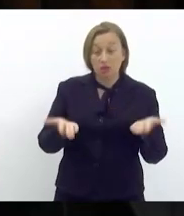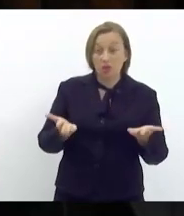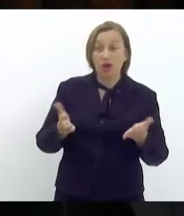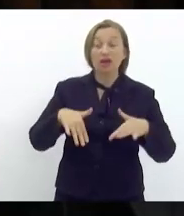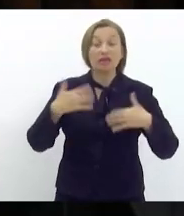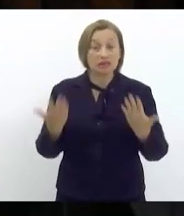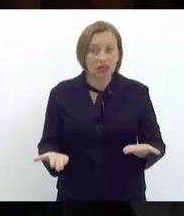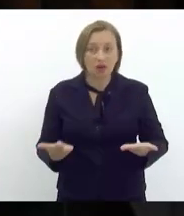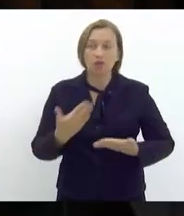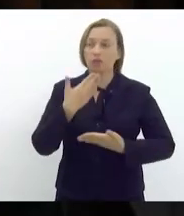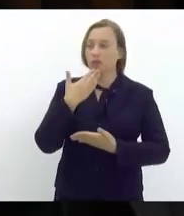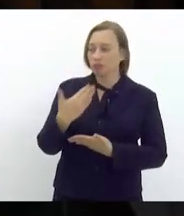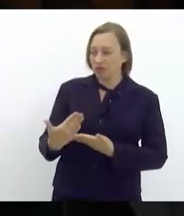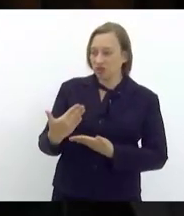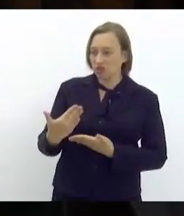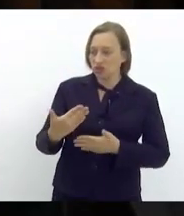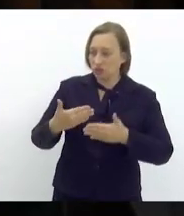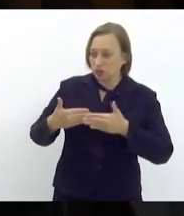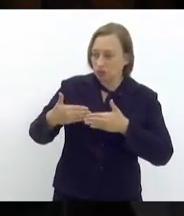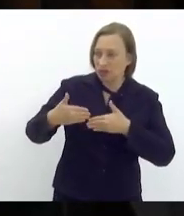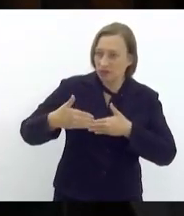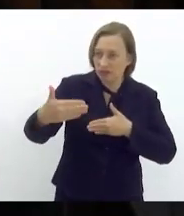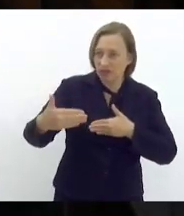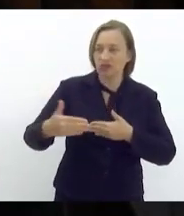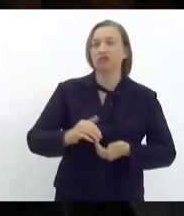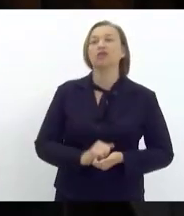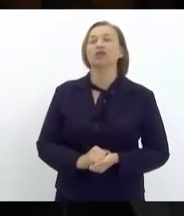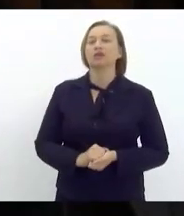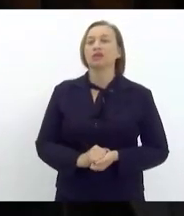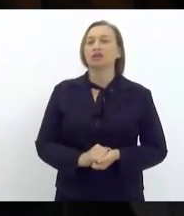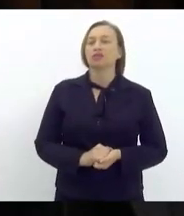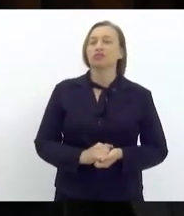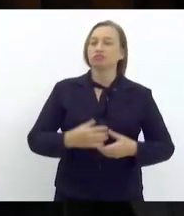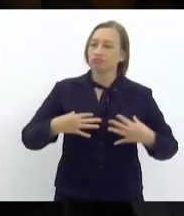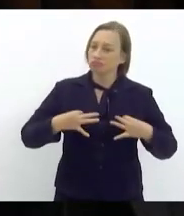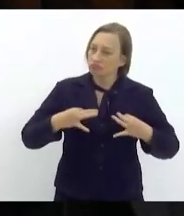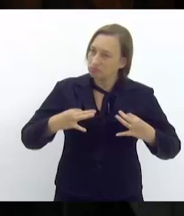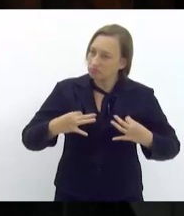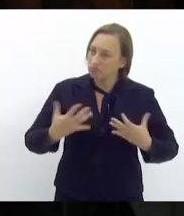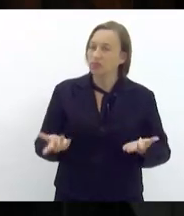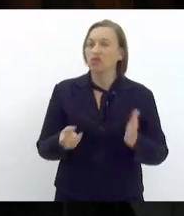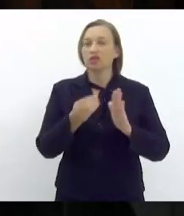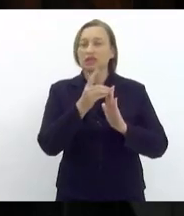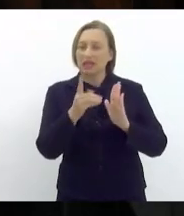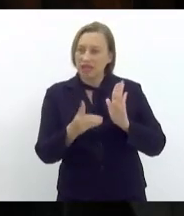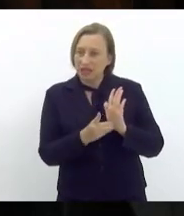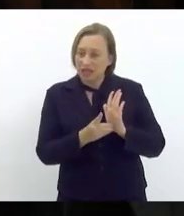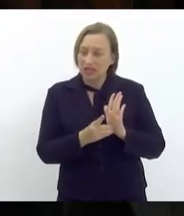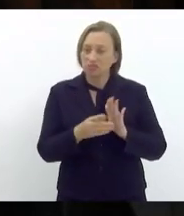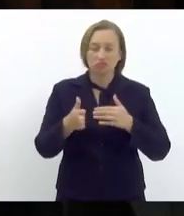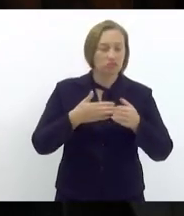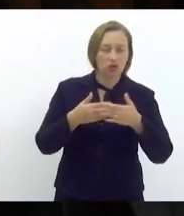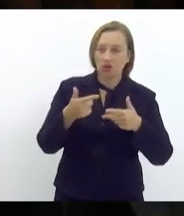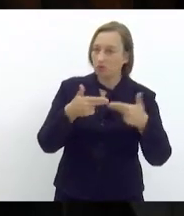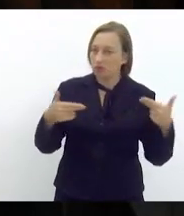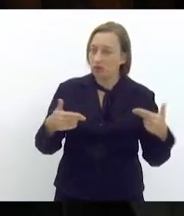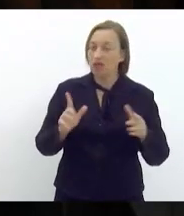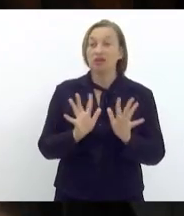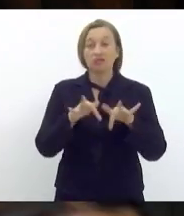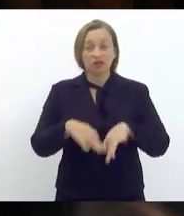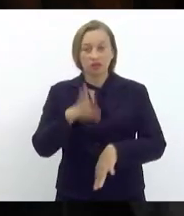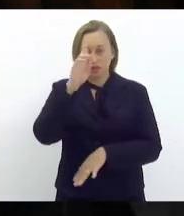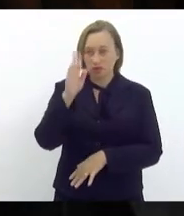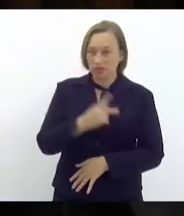a minha solicitação pode ter uma normativa um ato uma disposição um decreto que for necessário e finalmente